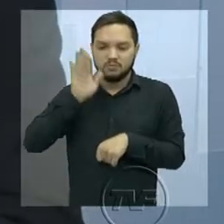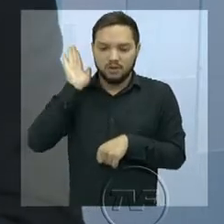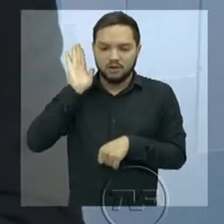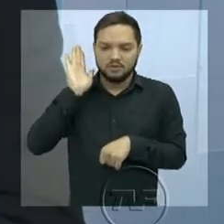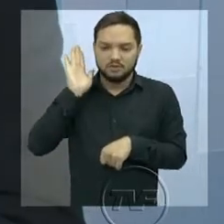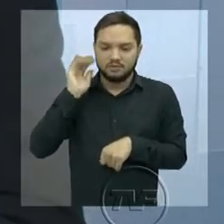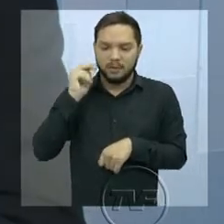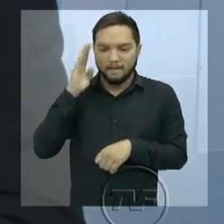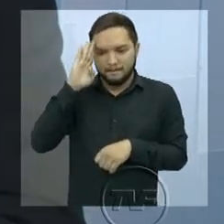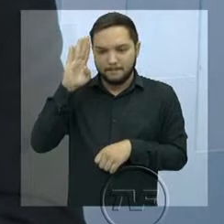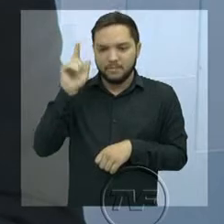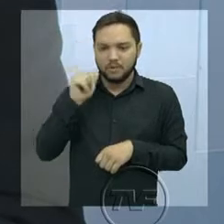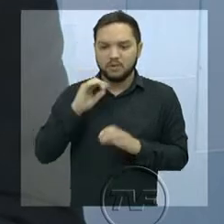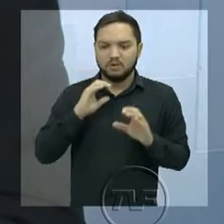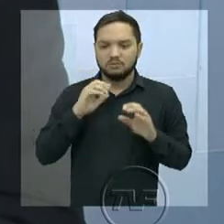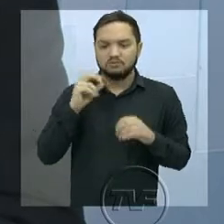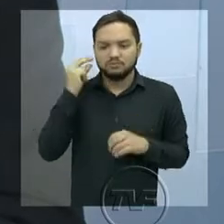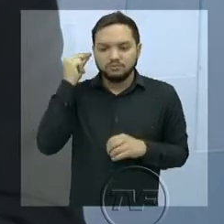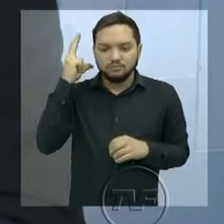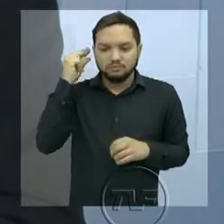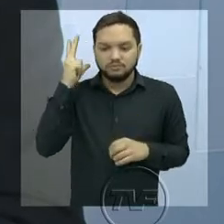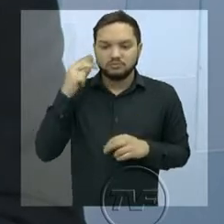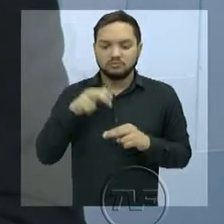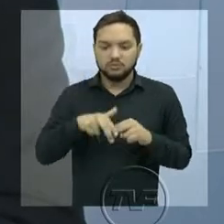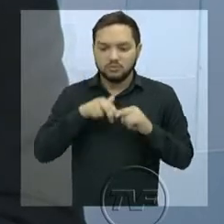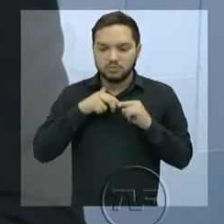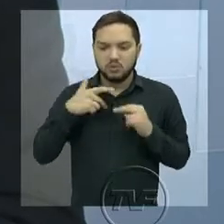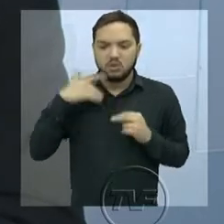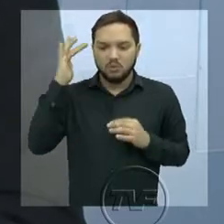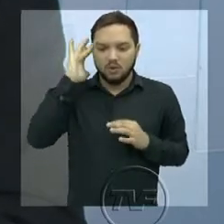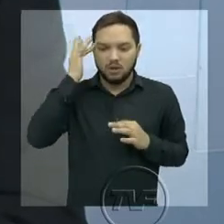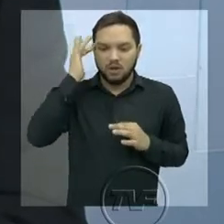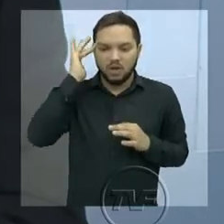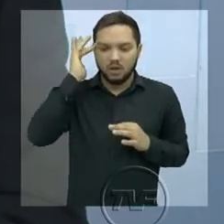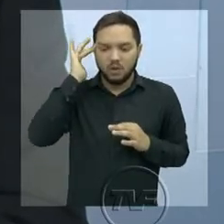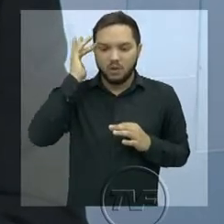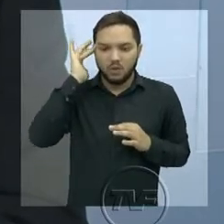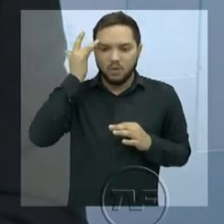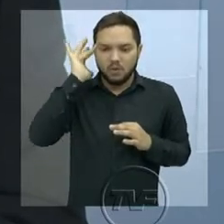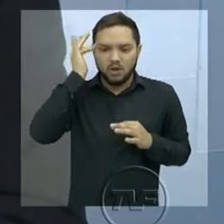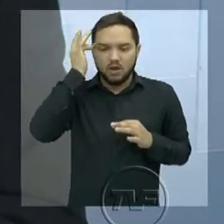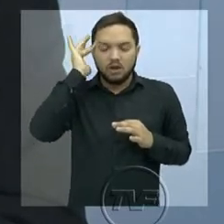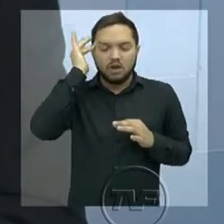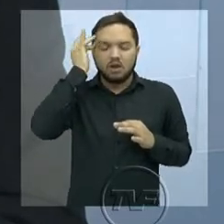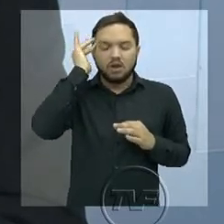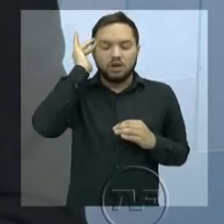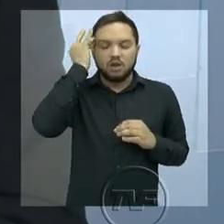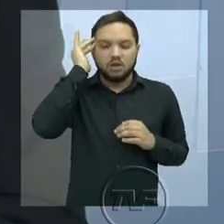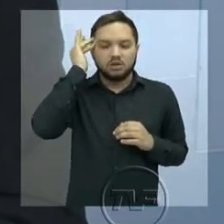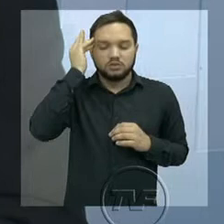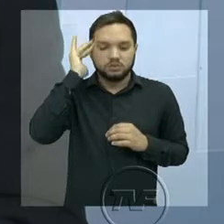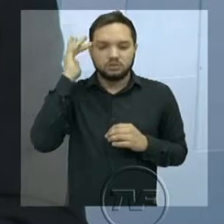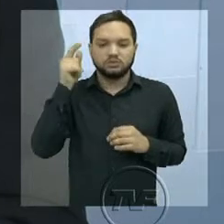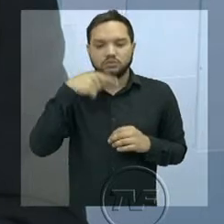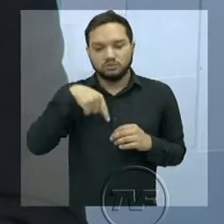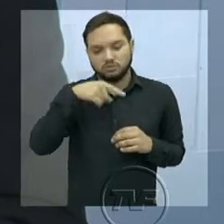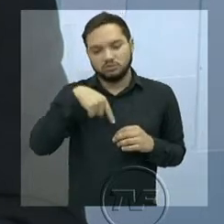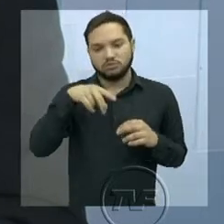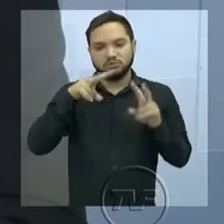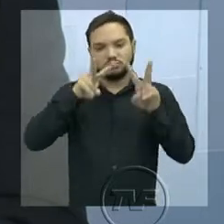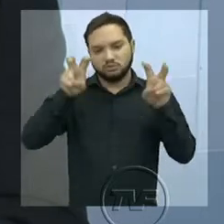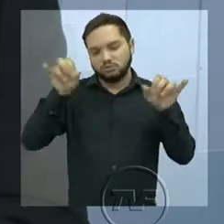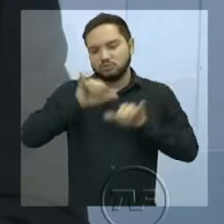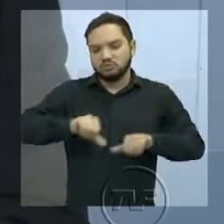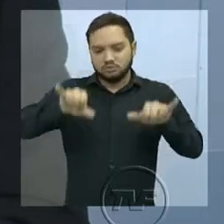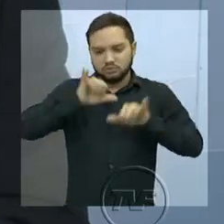de comunicação. Por isso que eu acho que, às vezes, essas matérias que nós tocamos aqui, que a Prefeitura tem trabalhado com